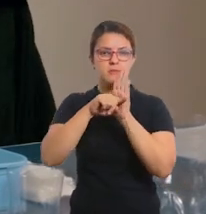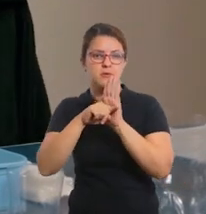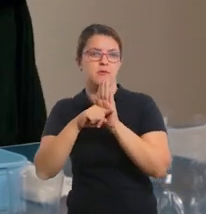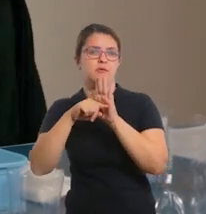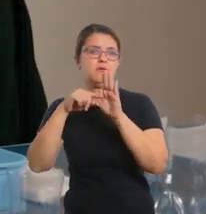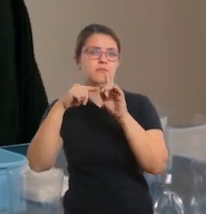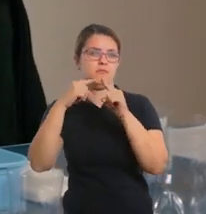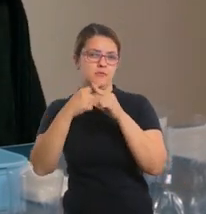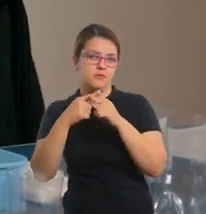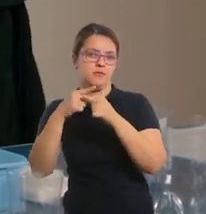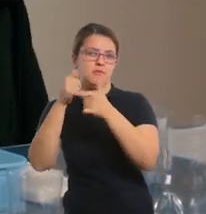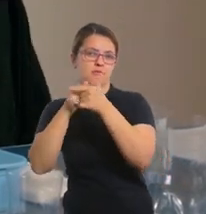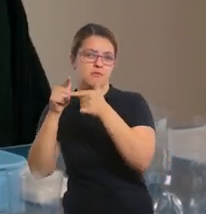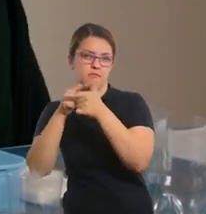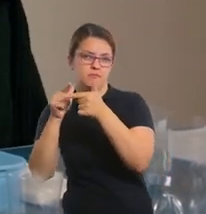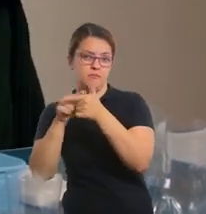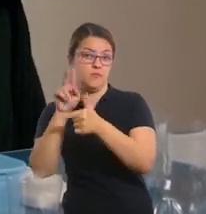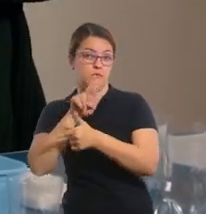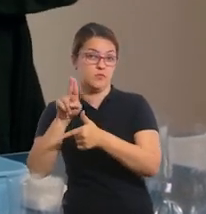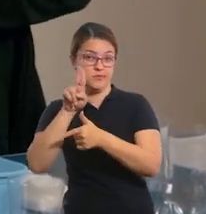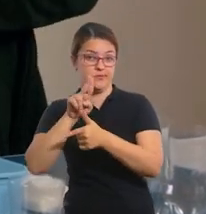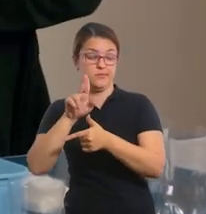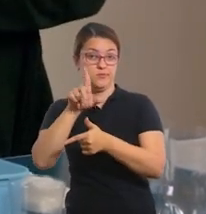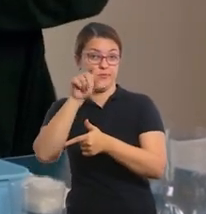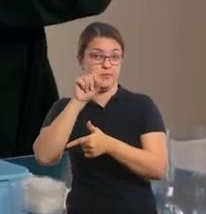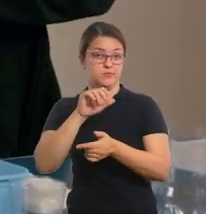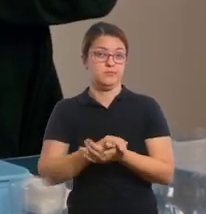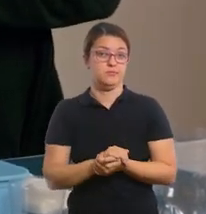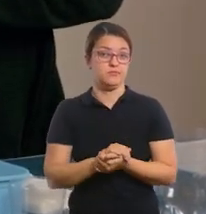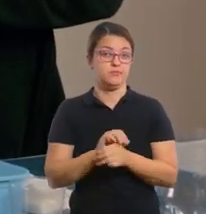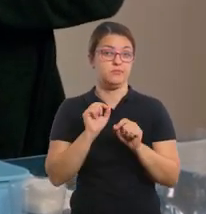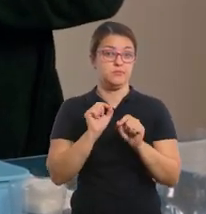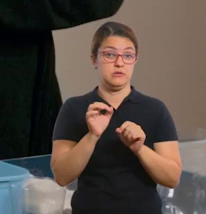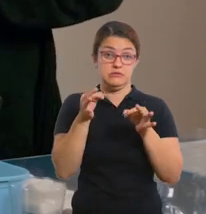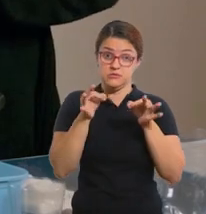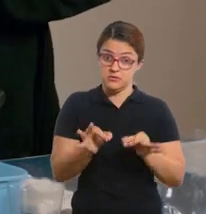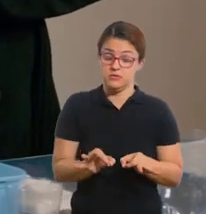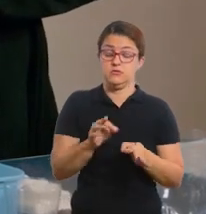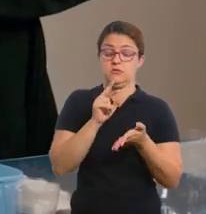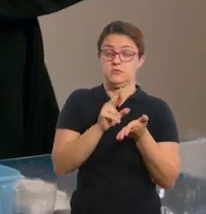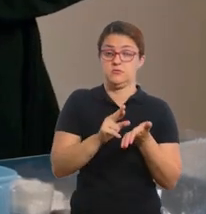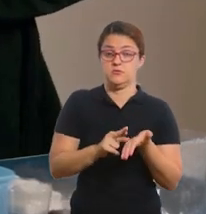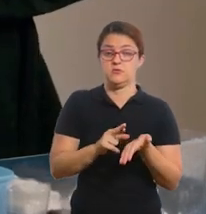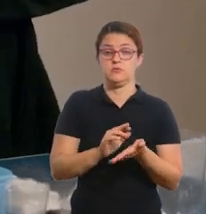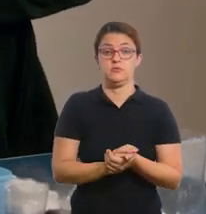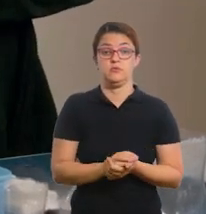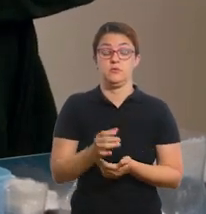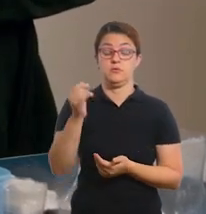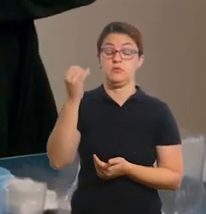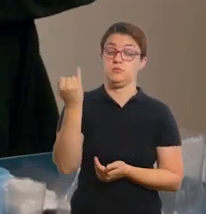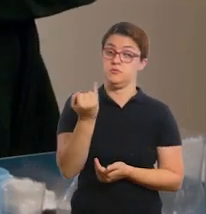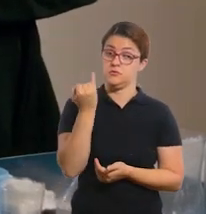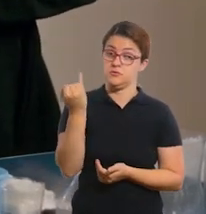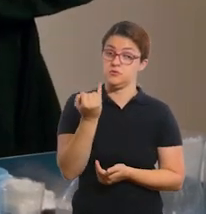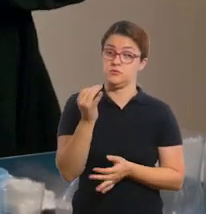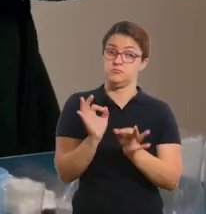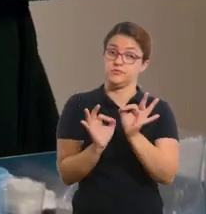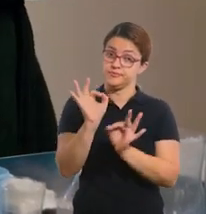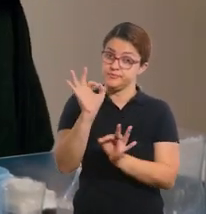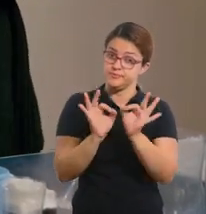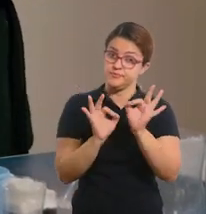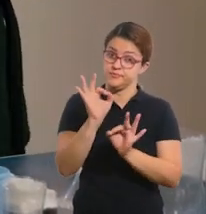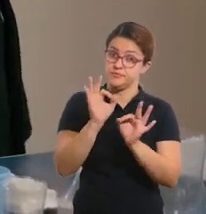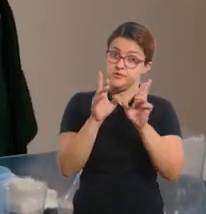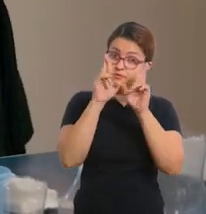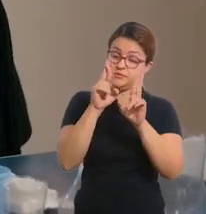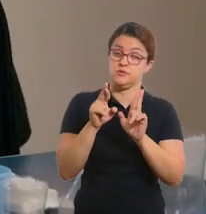básicas, adição, subtração, multiplicação e divisão, de forma que o resultado fique correto. É importante nesse desafio